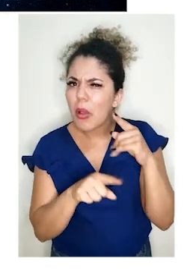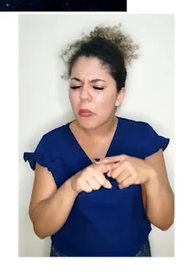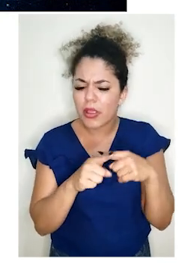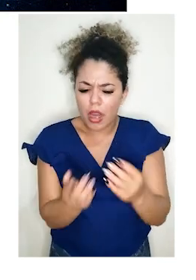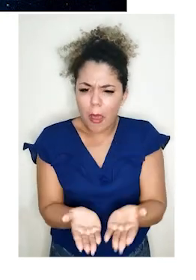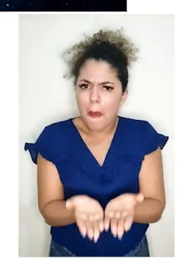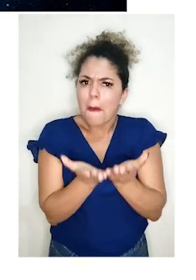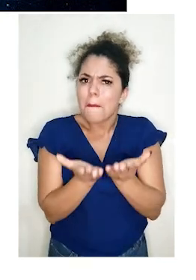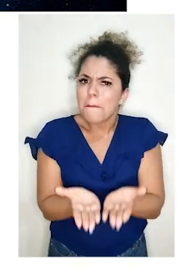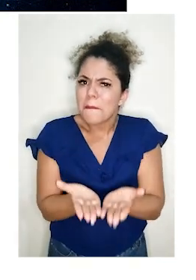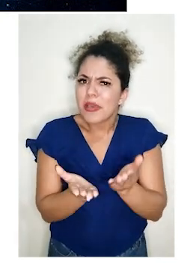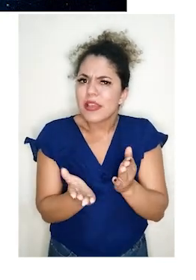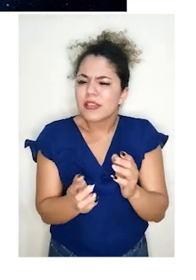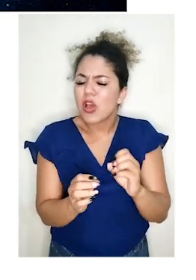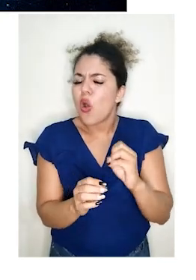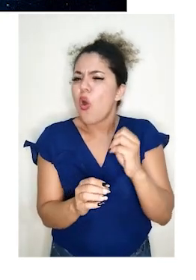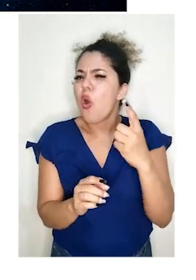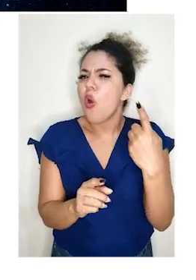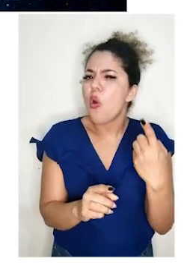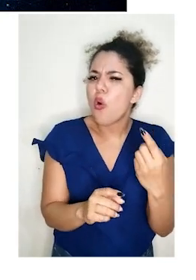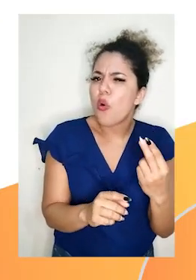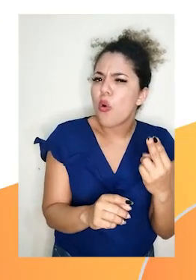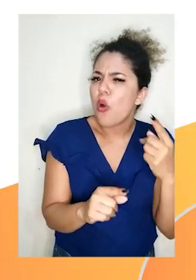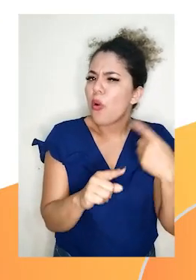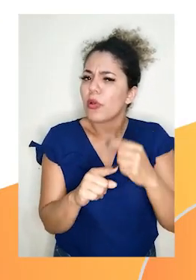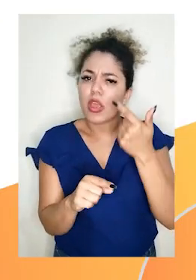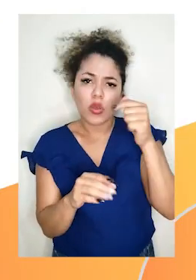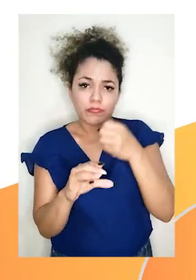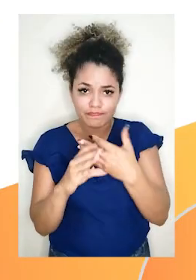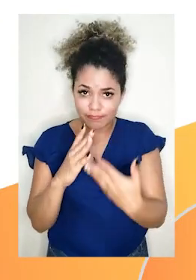tem alguma a ver com outra característica dessa estrela?